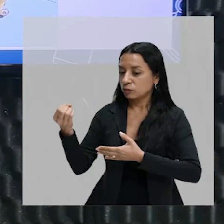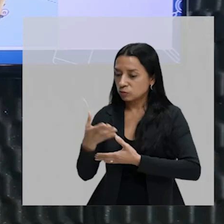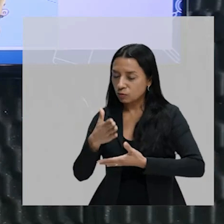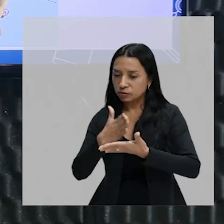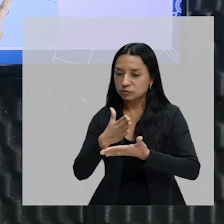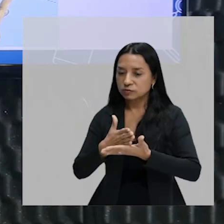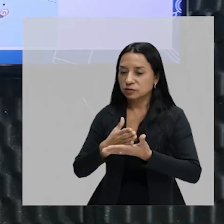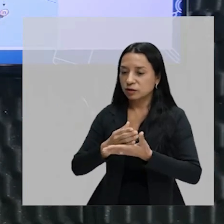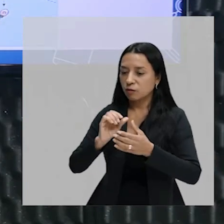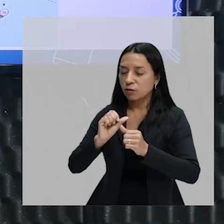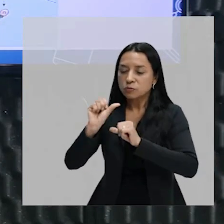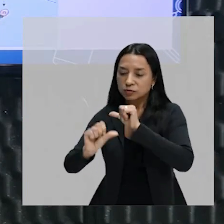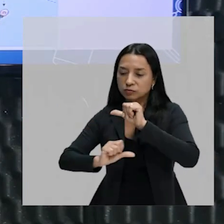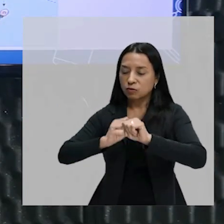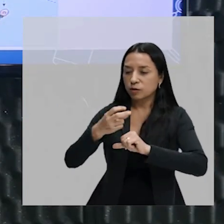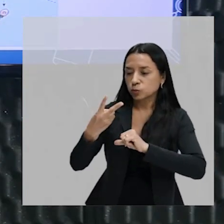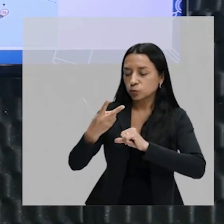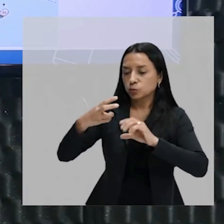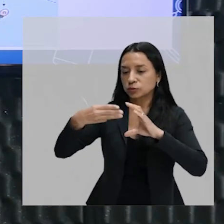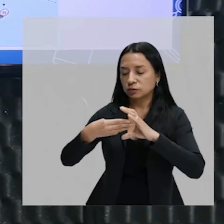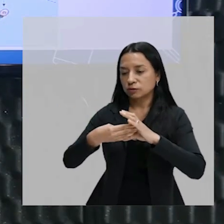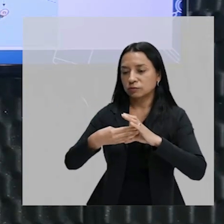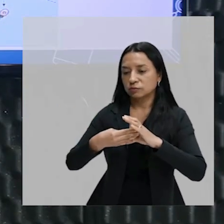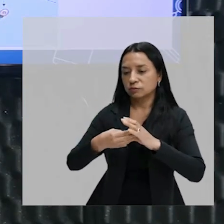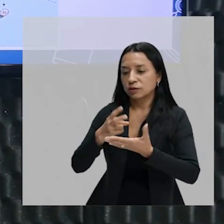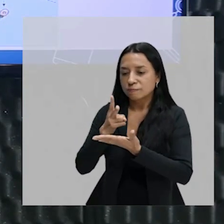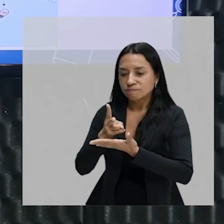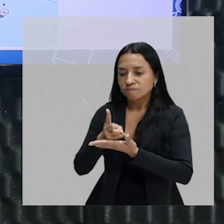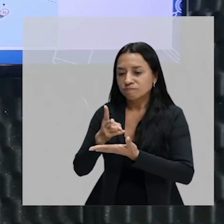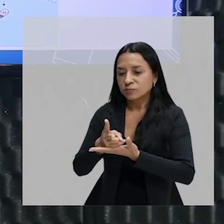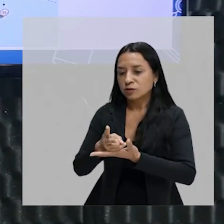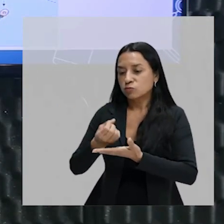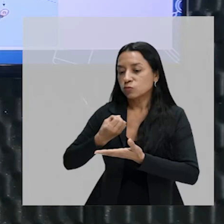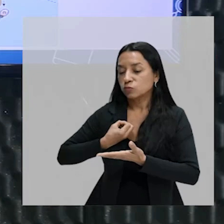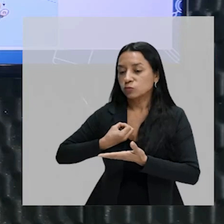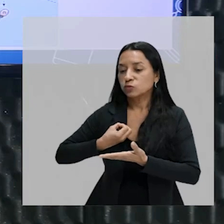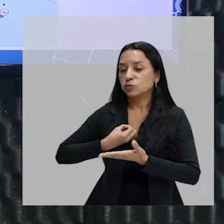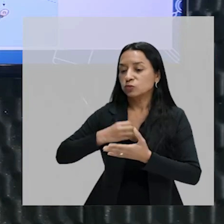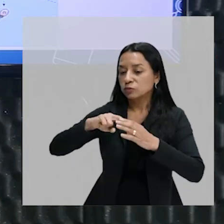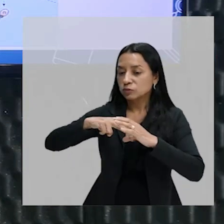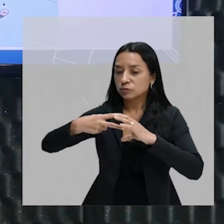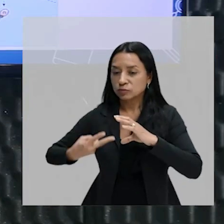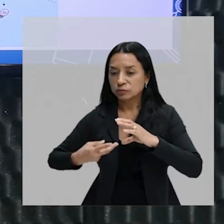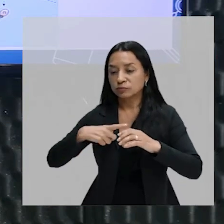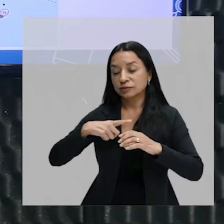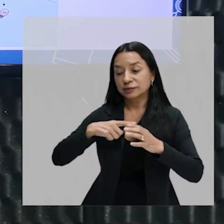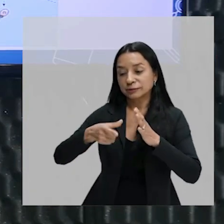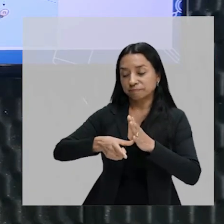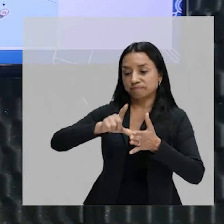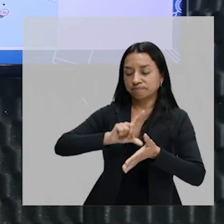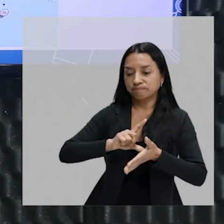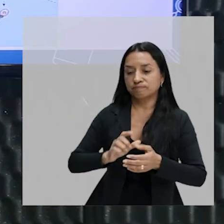duas células e mantendo constante o mesmo número de cromossomos que elas possuíam tá então